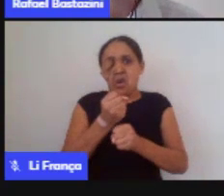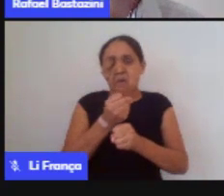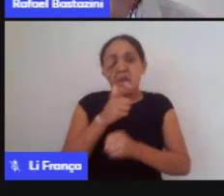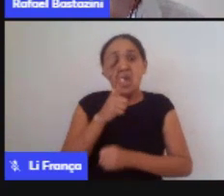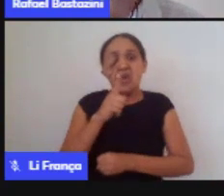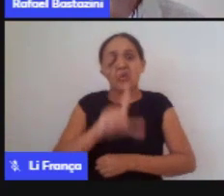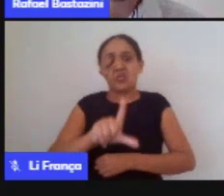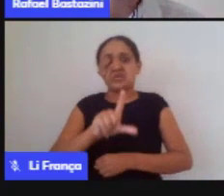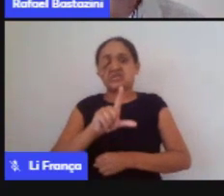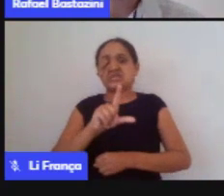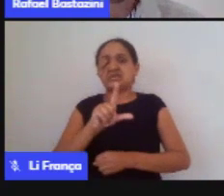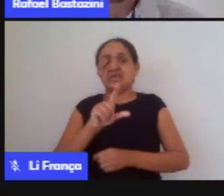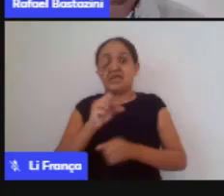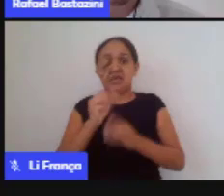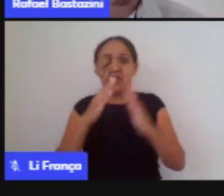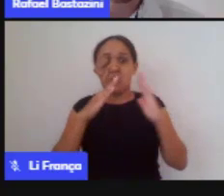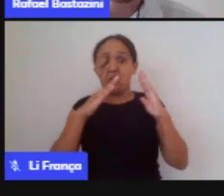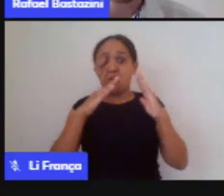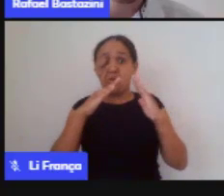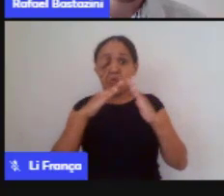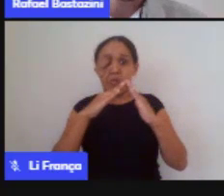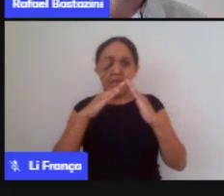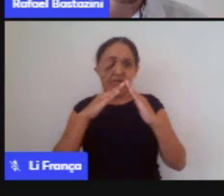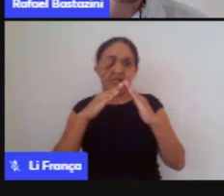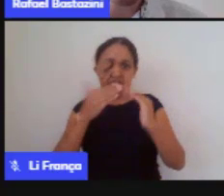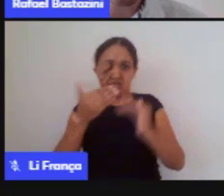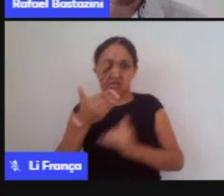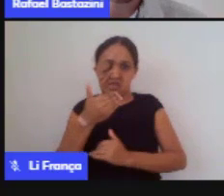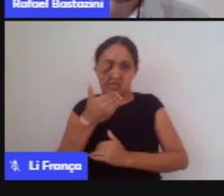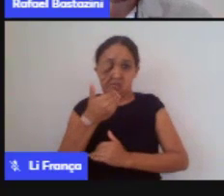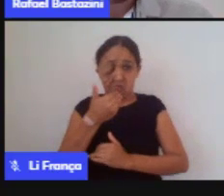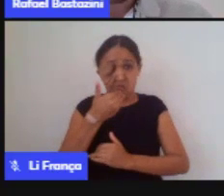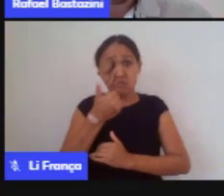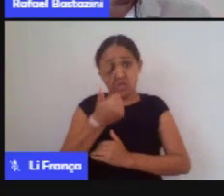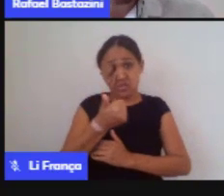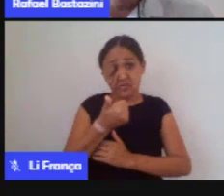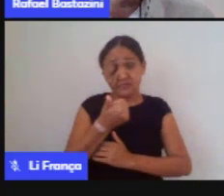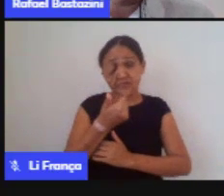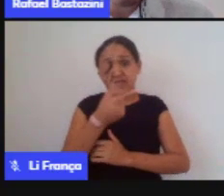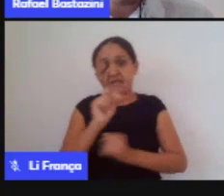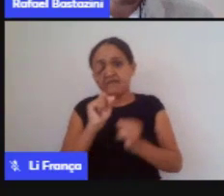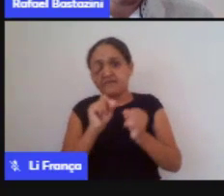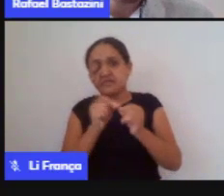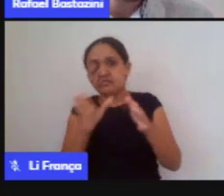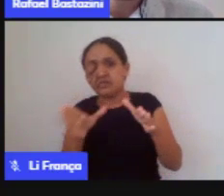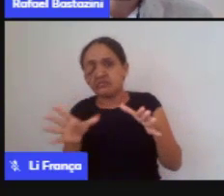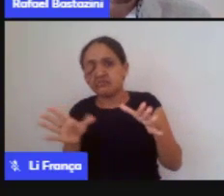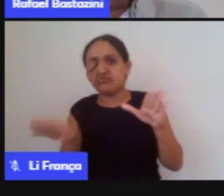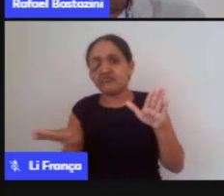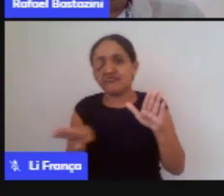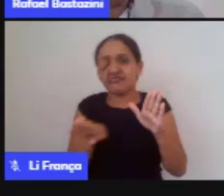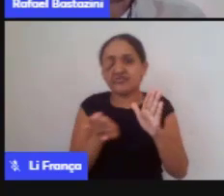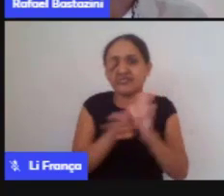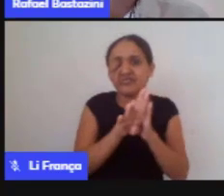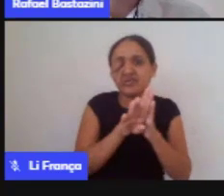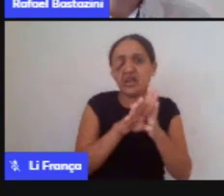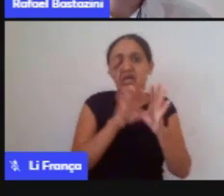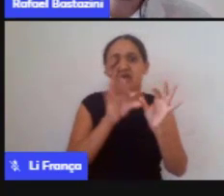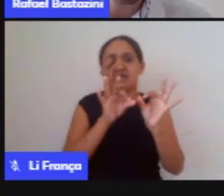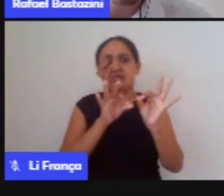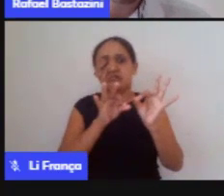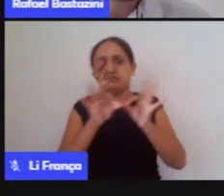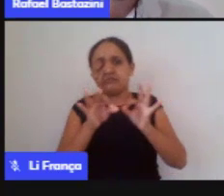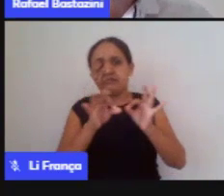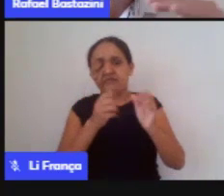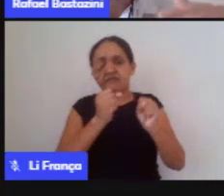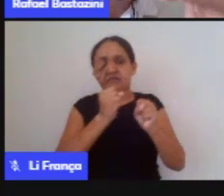conseguir uma casa via mercado convencional, então ocupavam essas áreas de fundo de vale, essas áreas